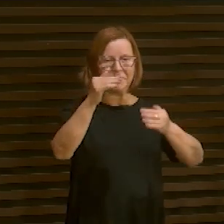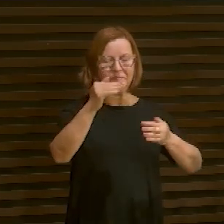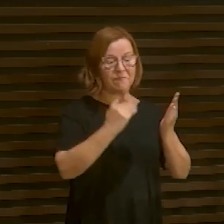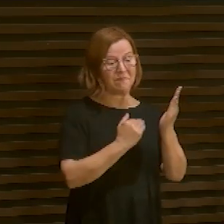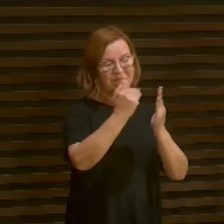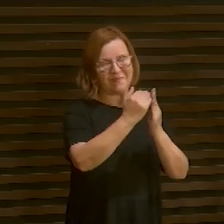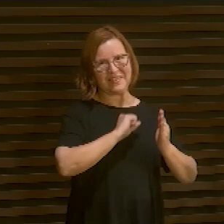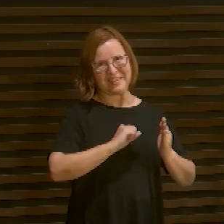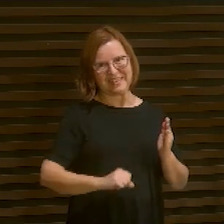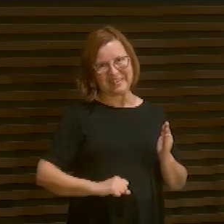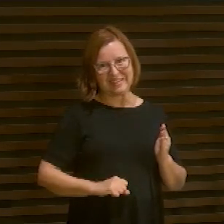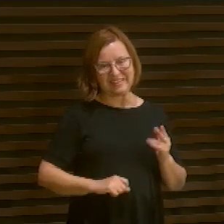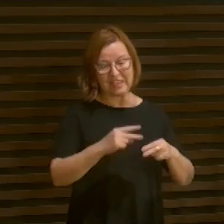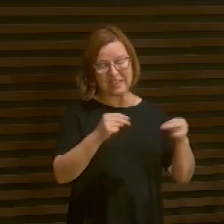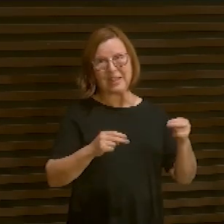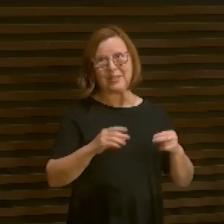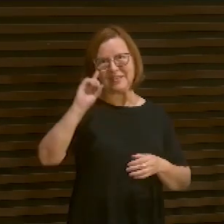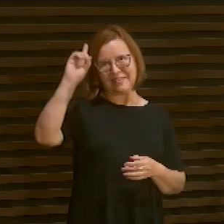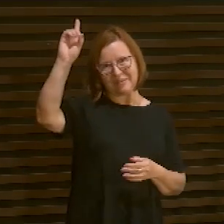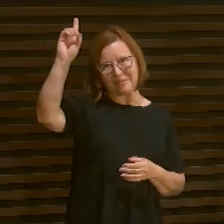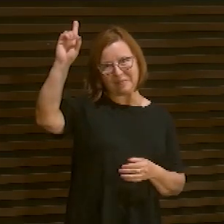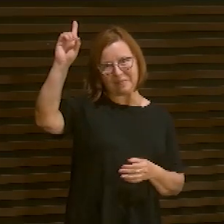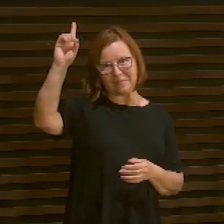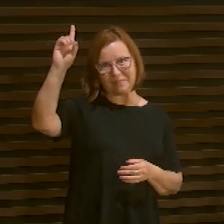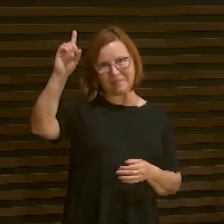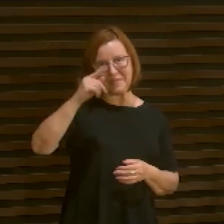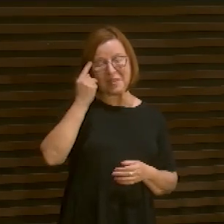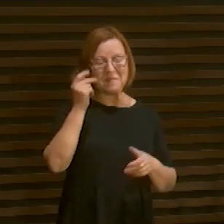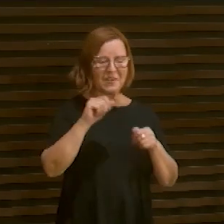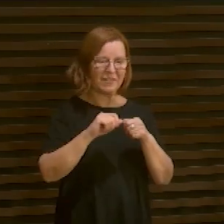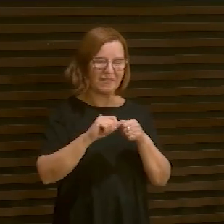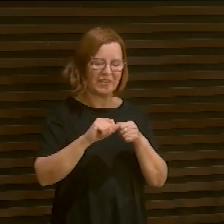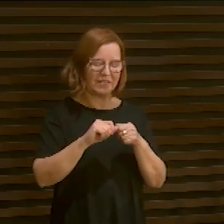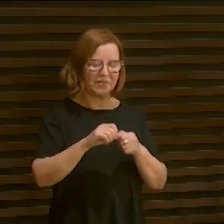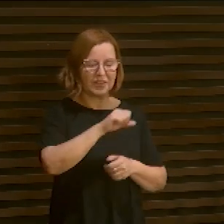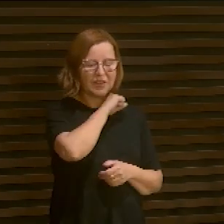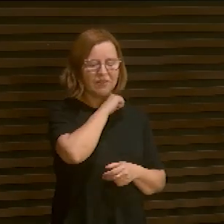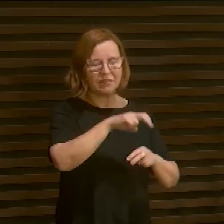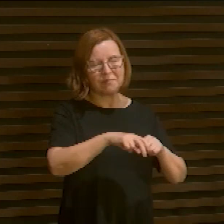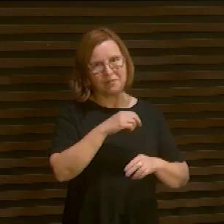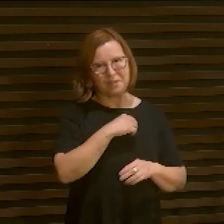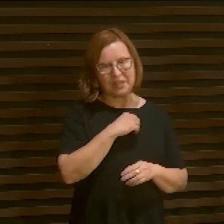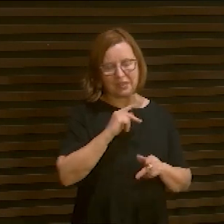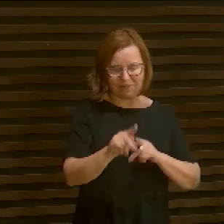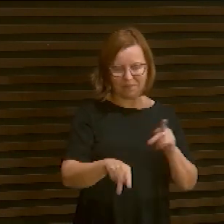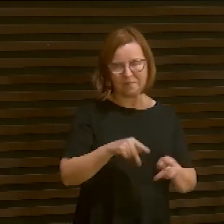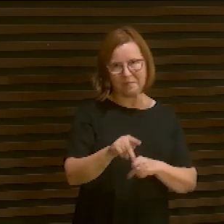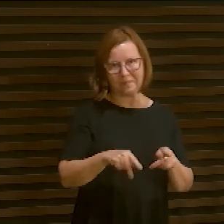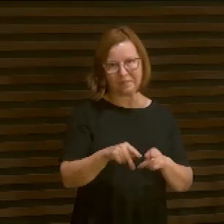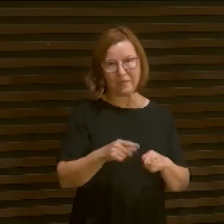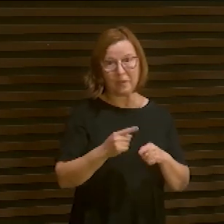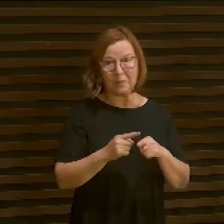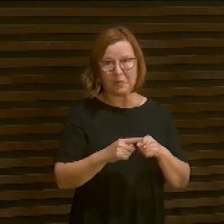das coisas referentes a Deus, e para fazer propiciação pelos pecados do povo,